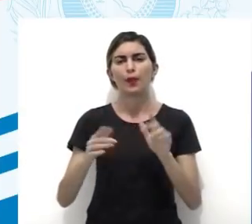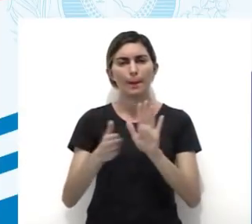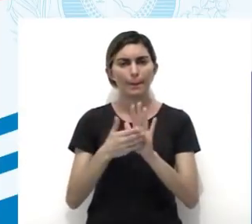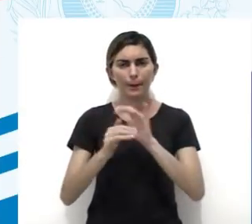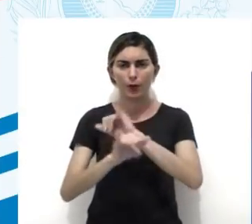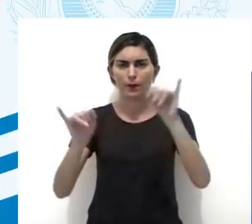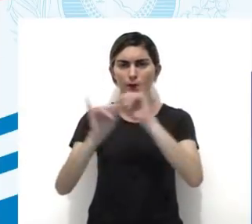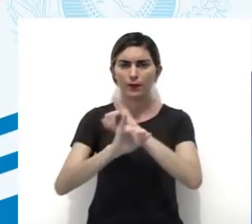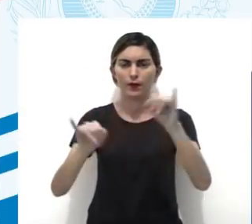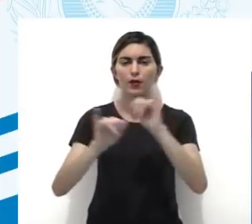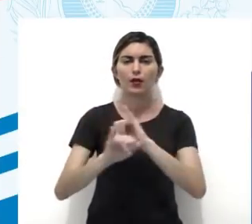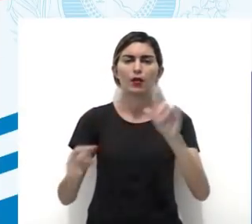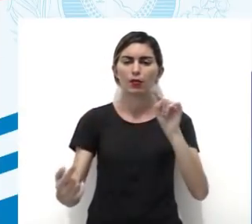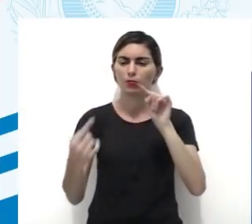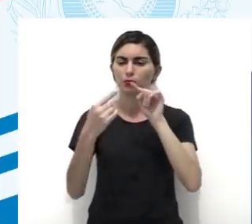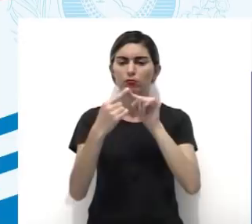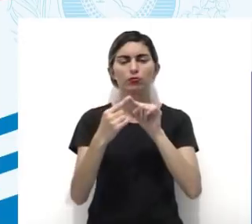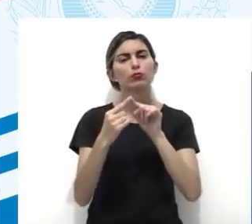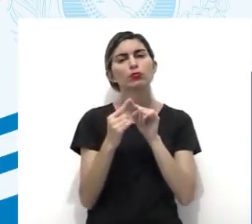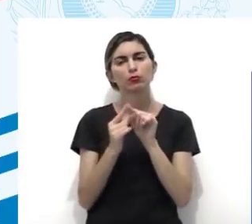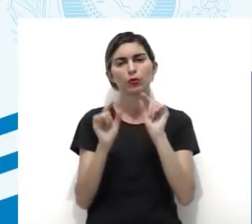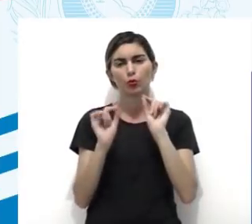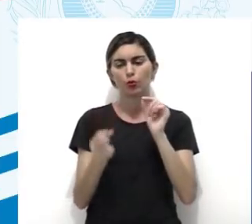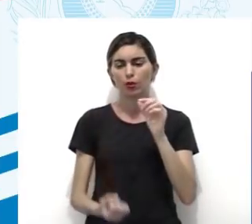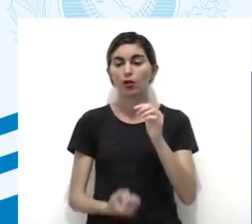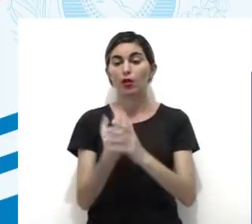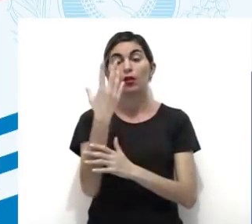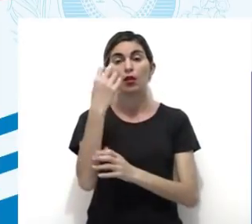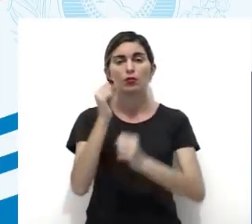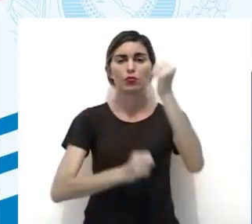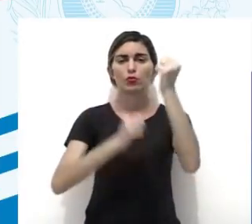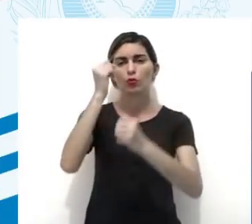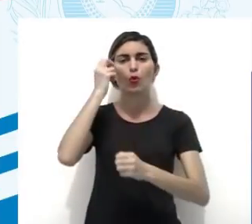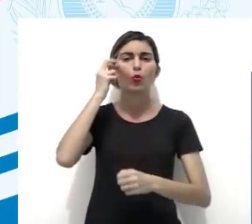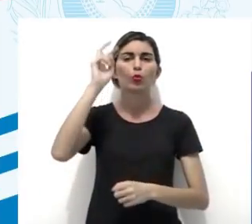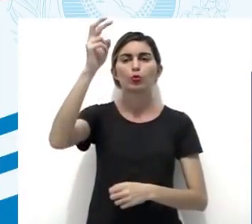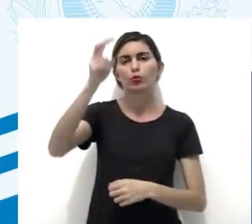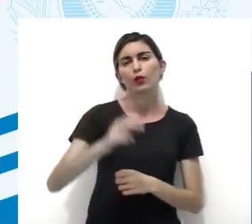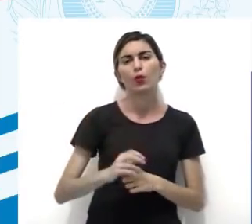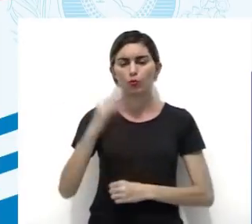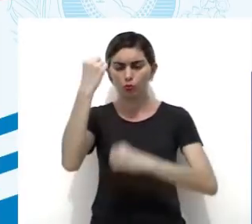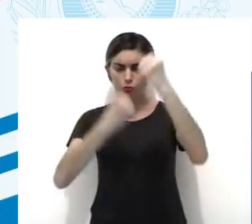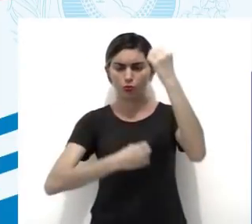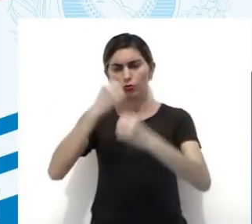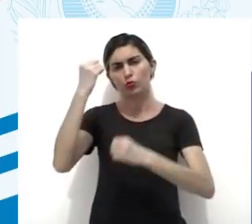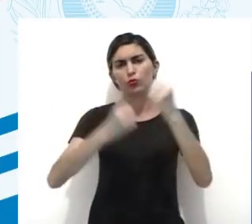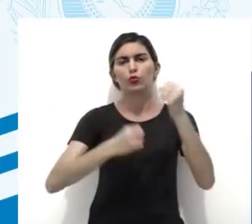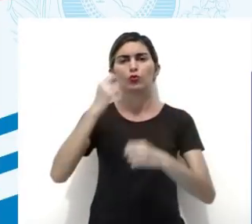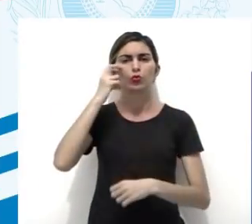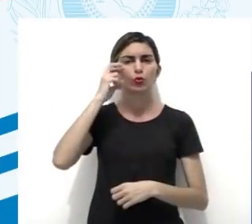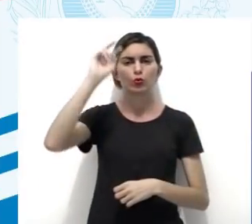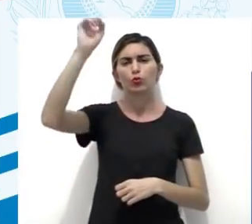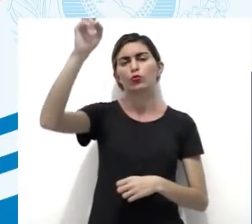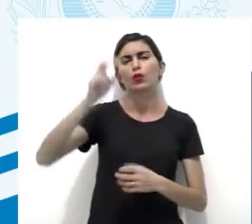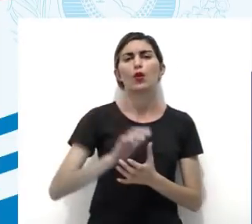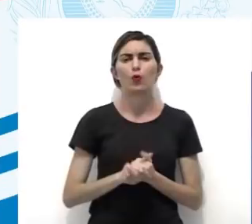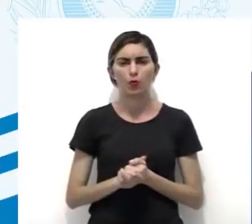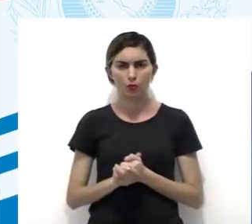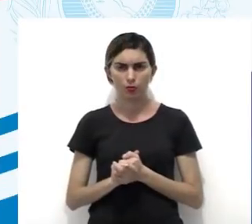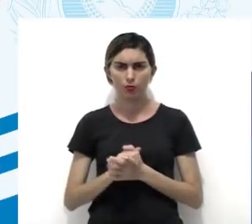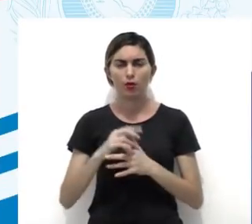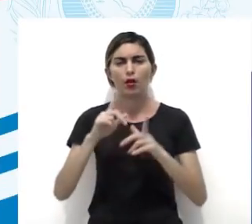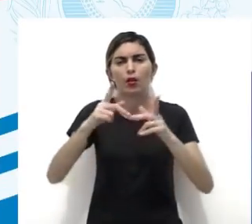propaganda, estaria vinculada à criação de uma indústria cultural. Essa indústria cultural tem uma estratégia de